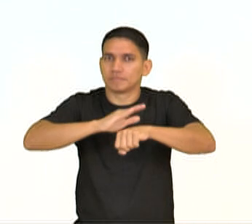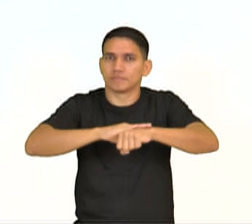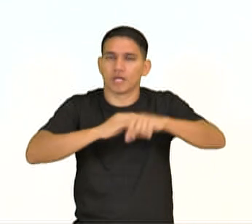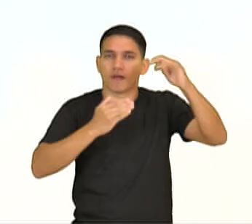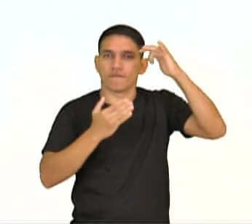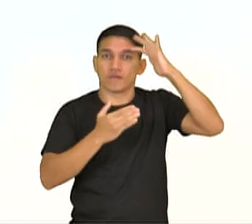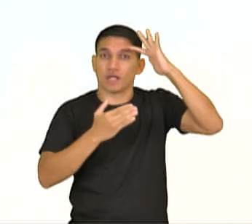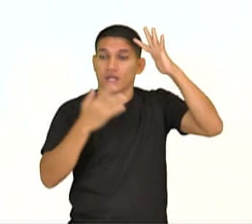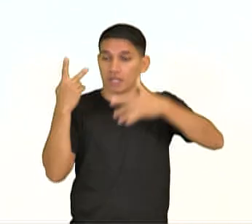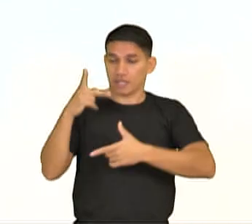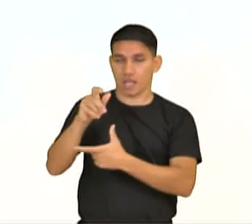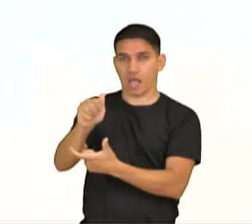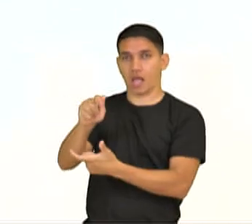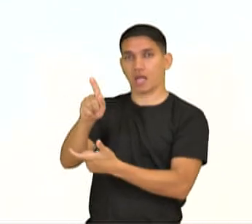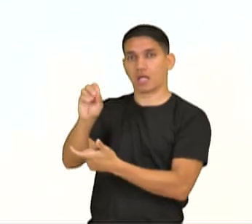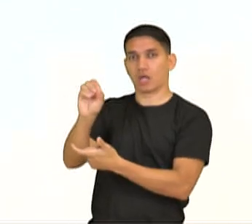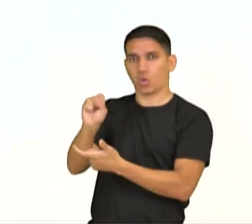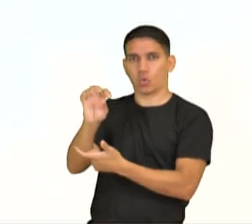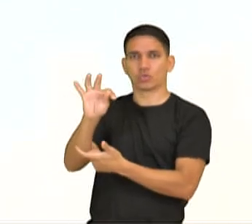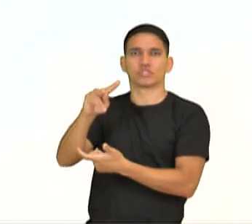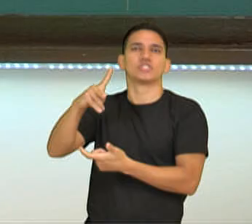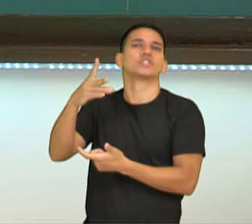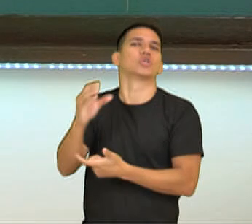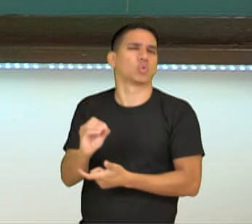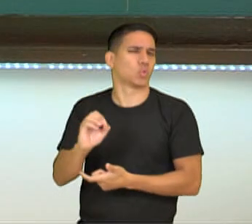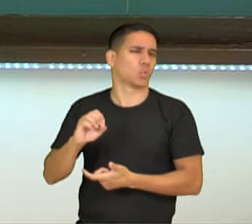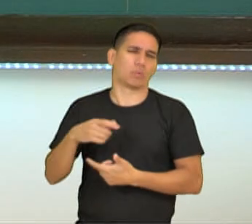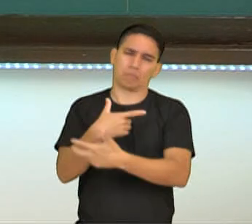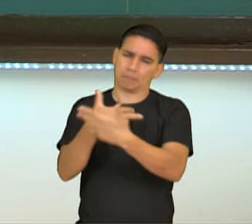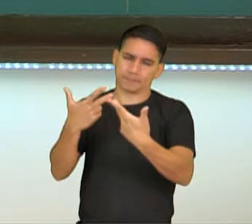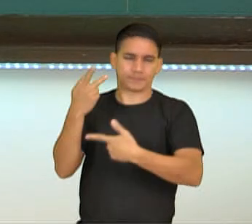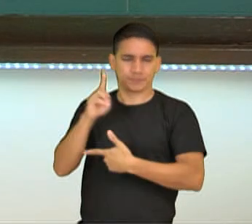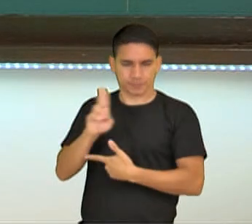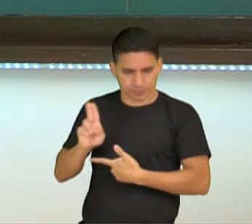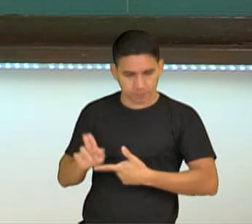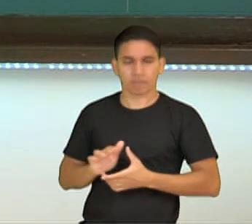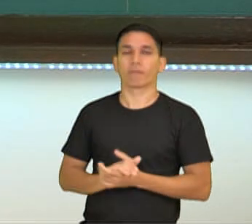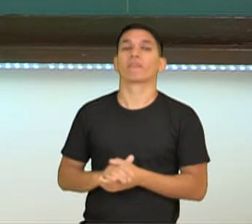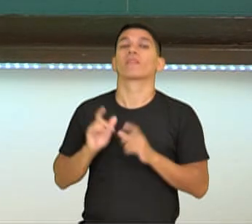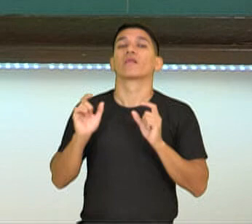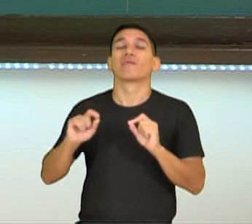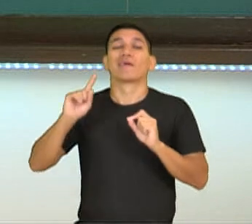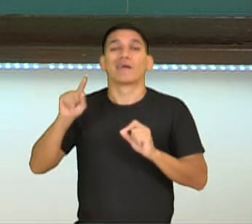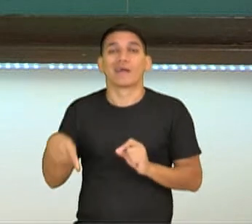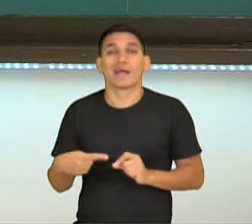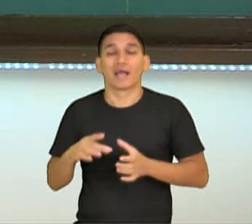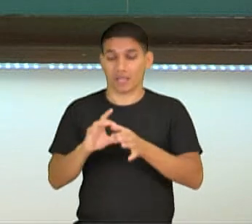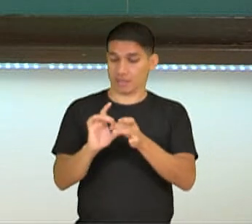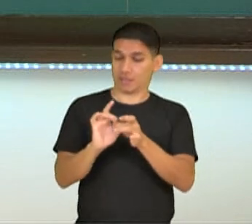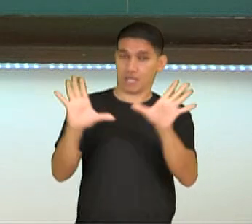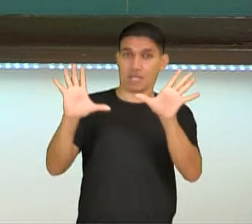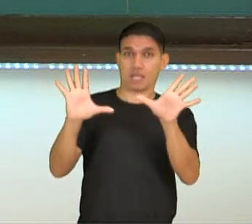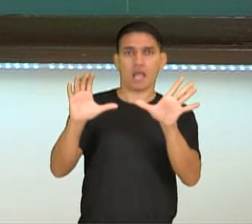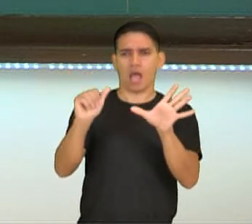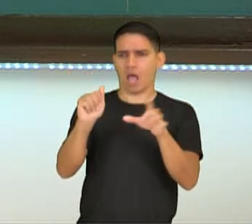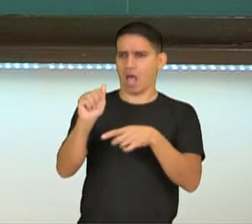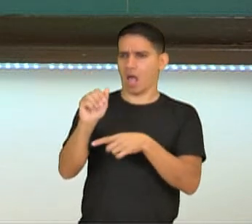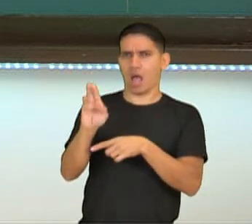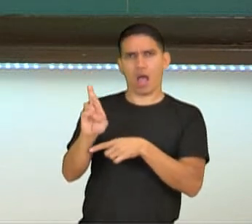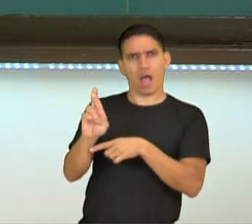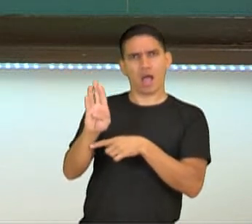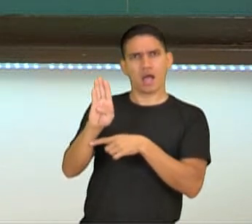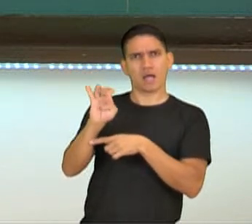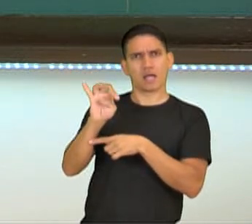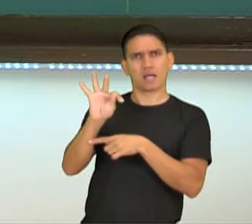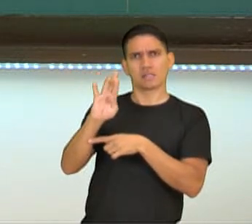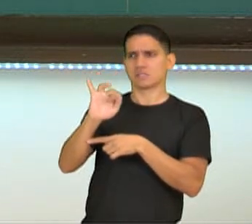filosofia de Santo Agostinho, ou de Agostinho de Hipona, ou de Agostinho de Tagaste, é justamente a questão do livre-arbítrio. Você já deve ter ouvido falar